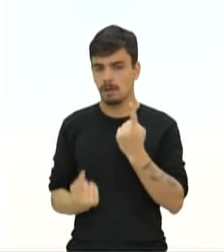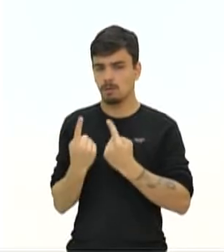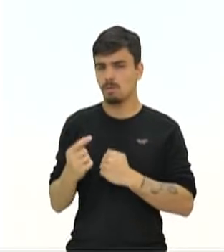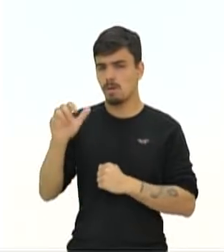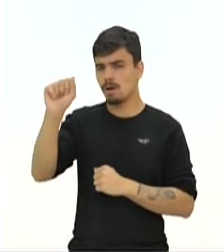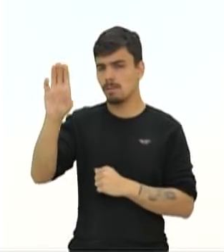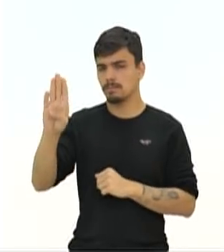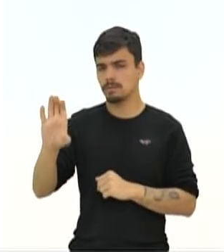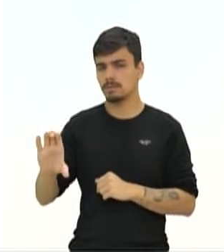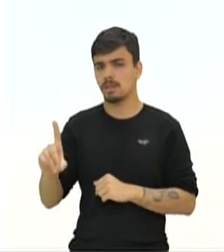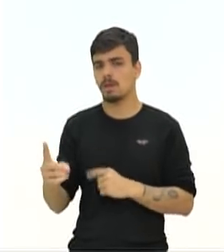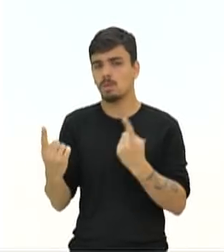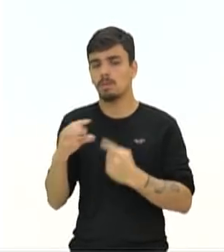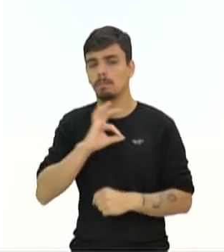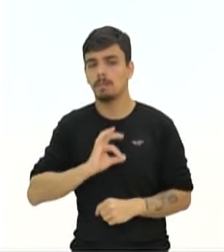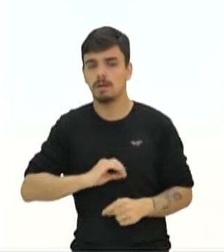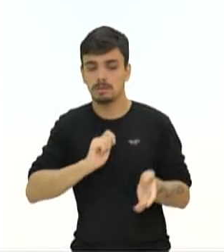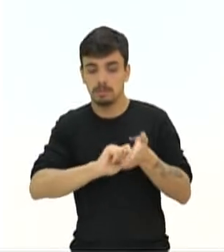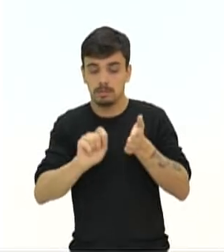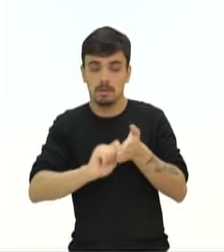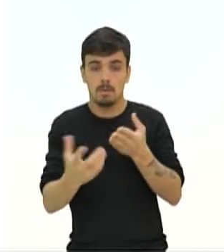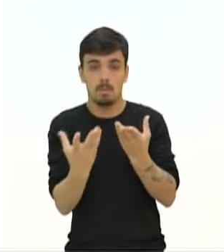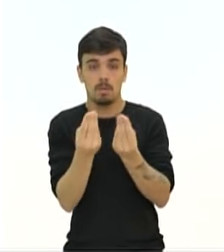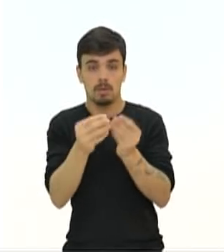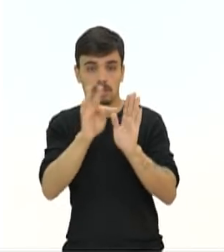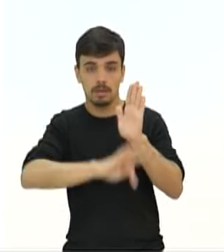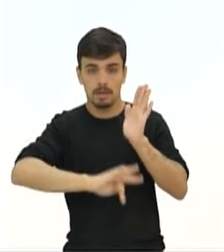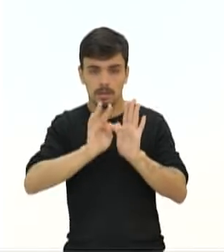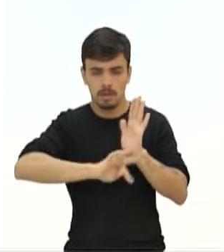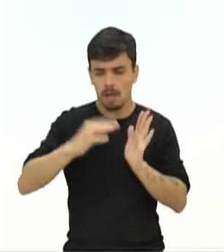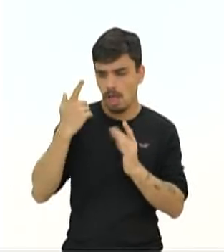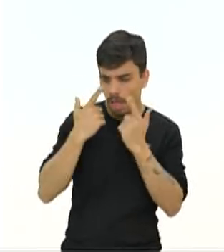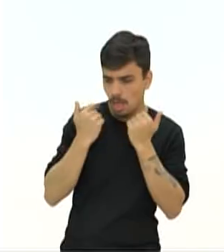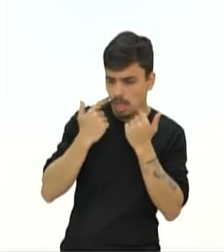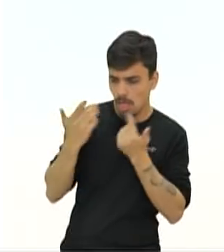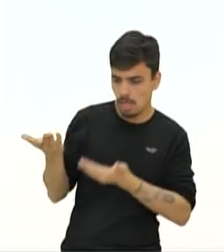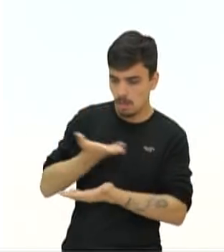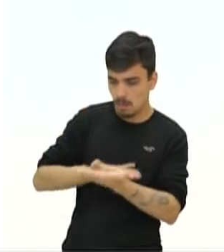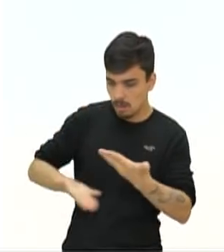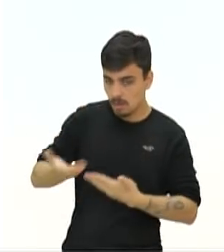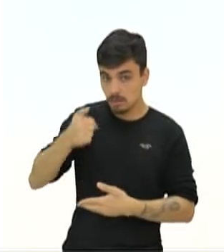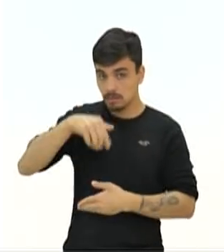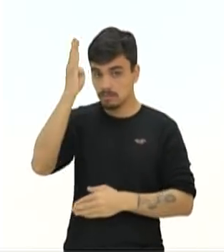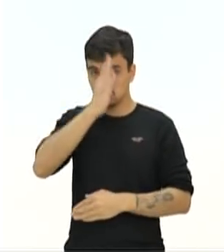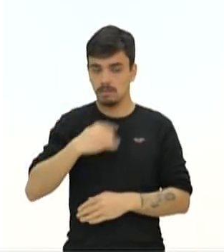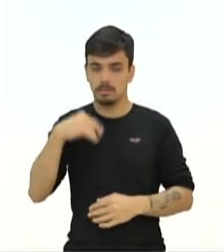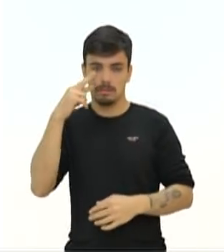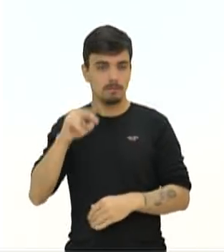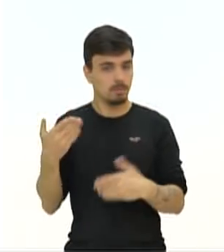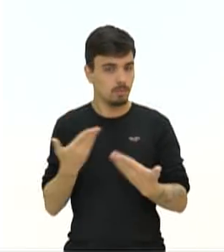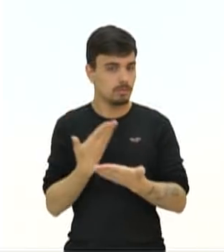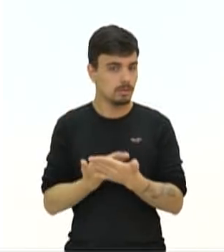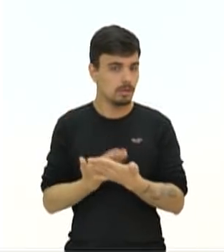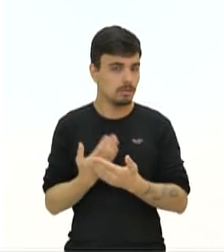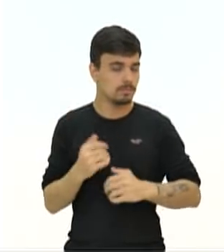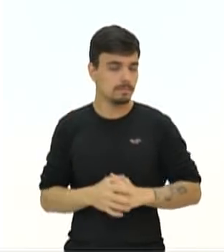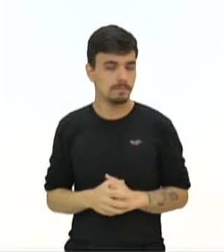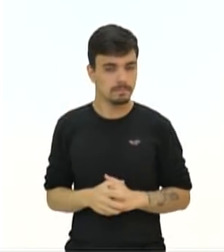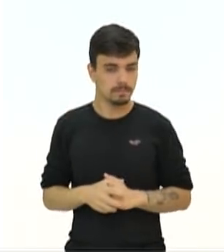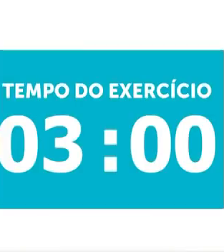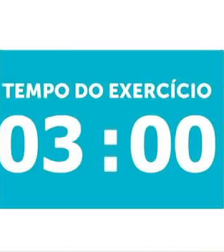desses padres escreveu muitos textos dramáticos, né, aqui no Brasil e que a gente viu aqui na aula de hoje?